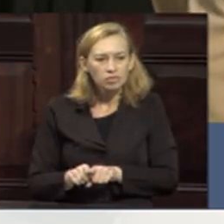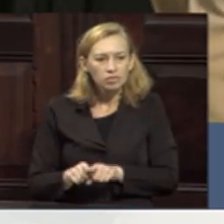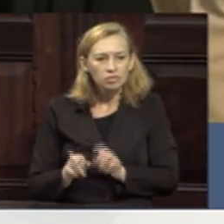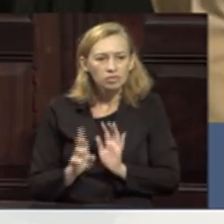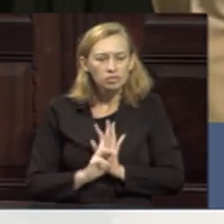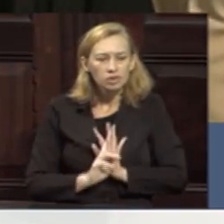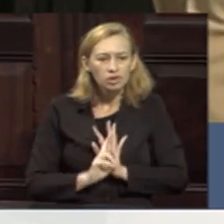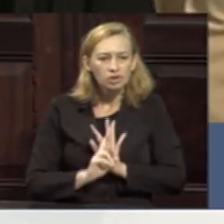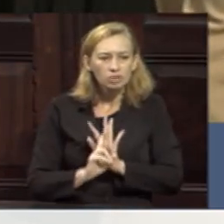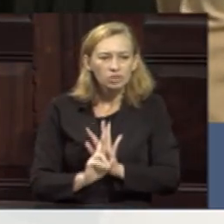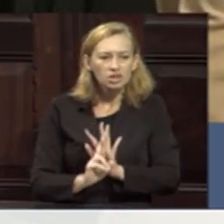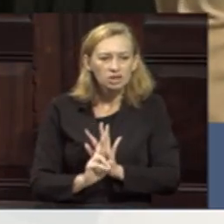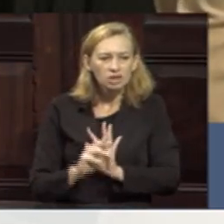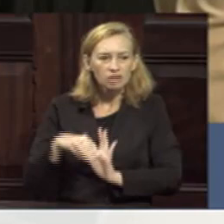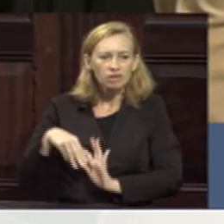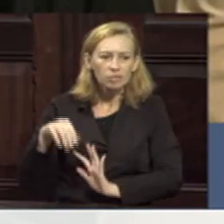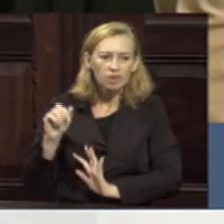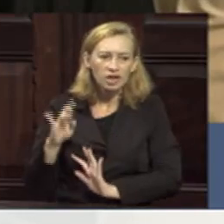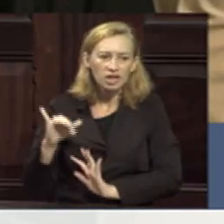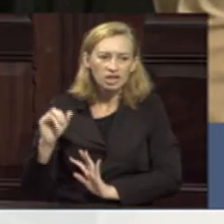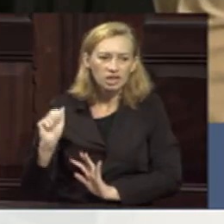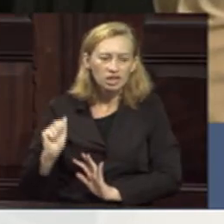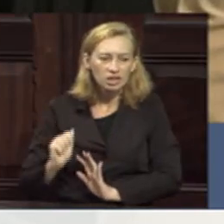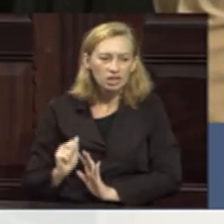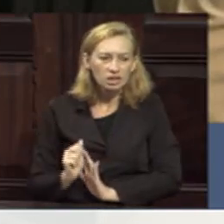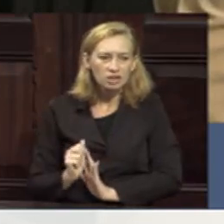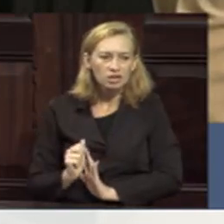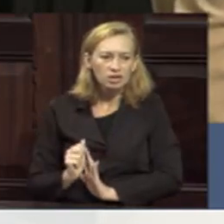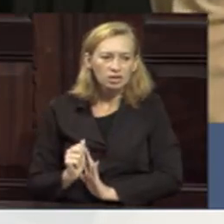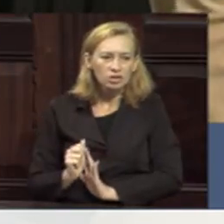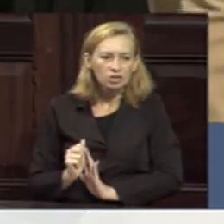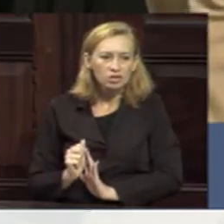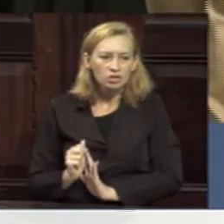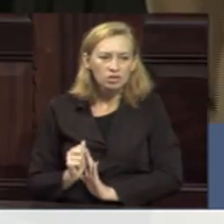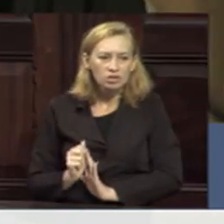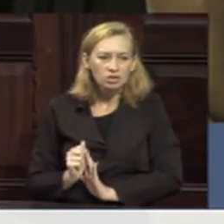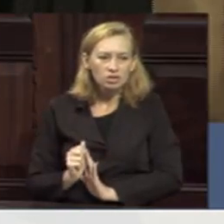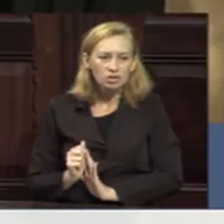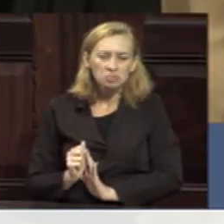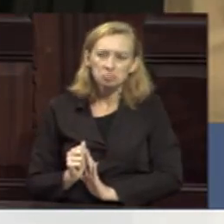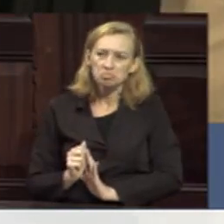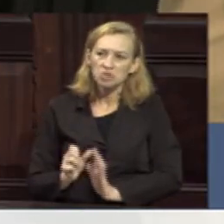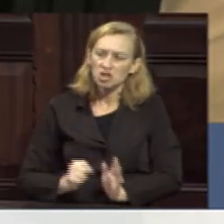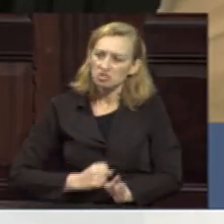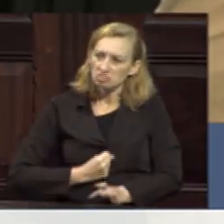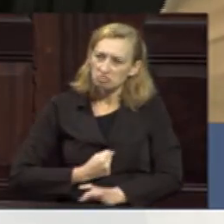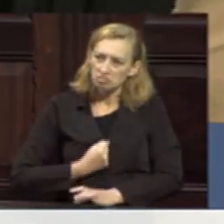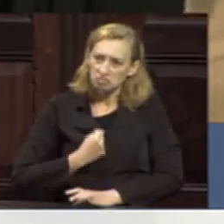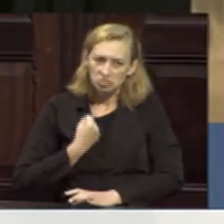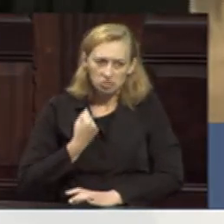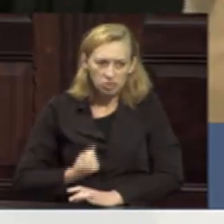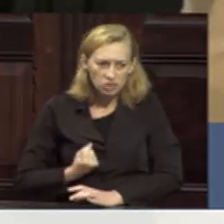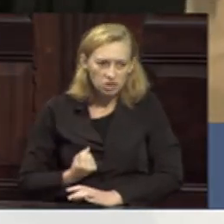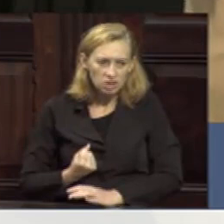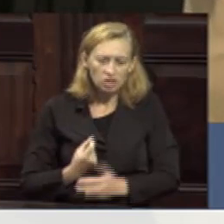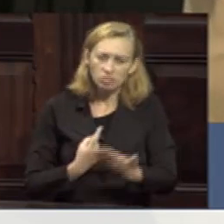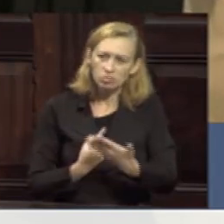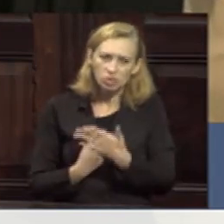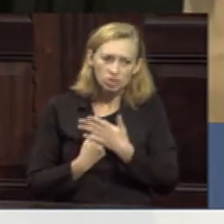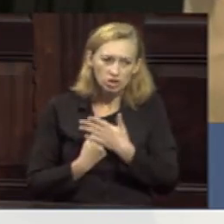representava a Marielle, com seu aguerrimento, com sua firmeza de convicção na